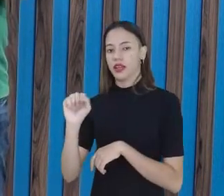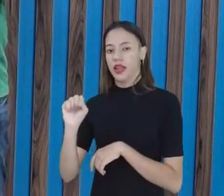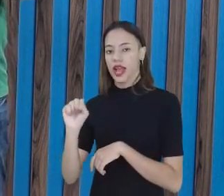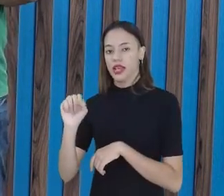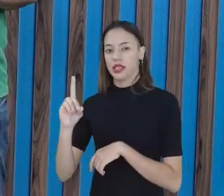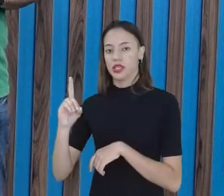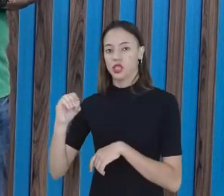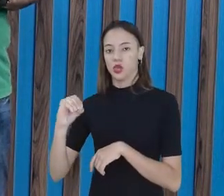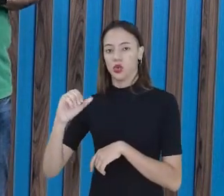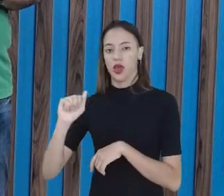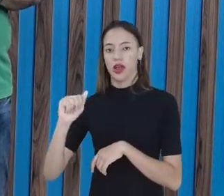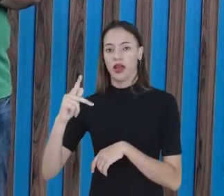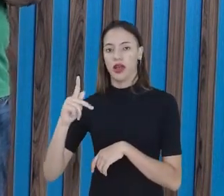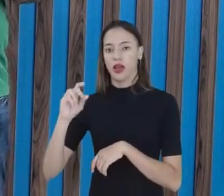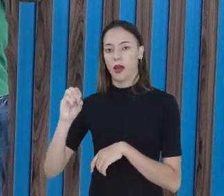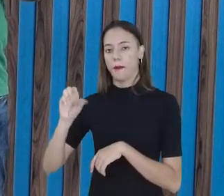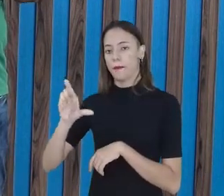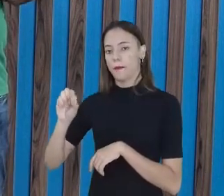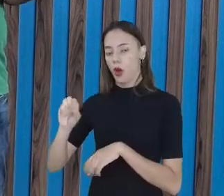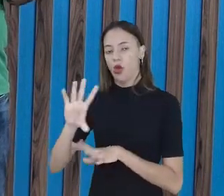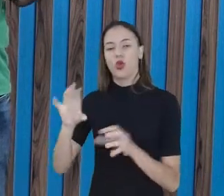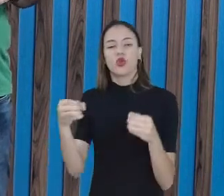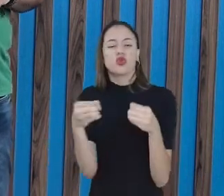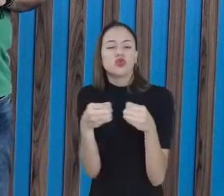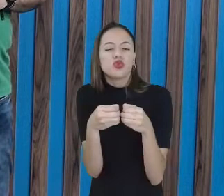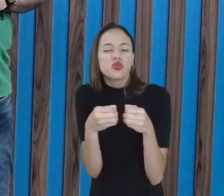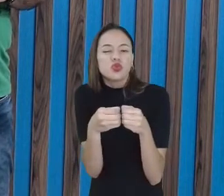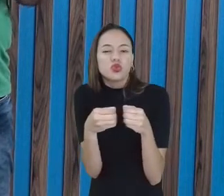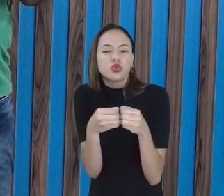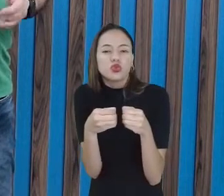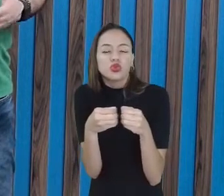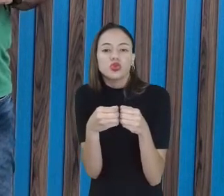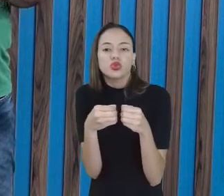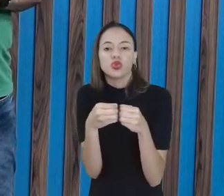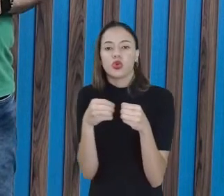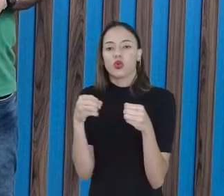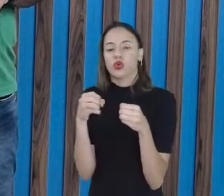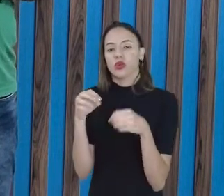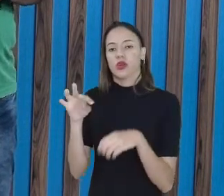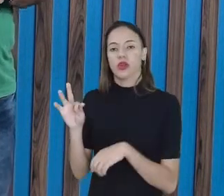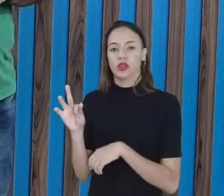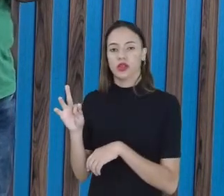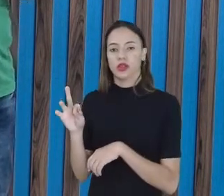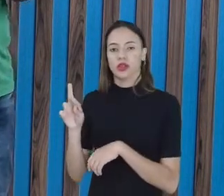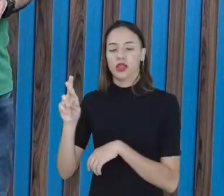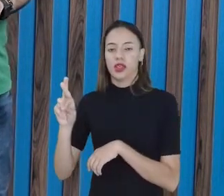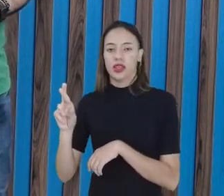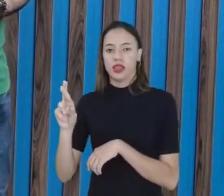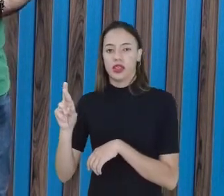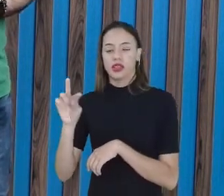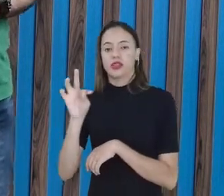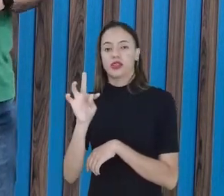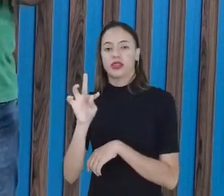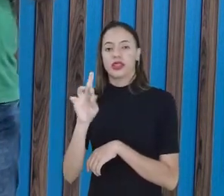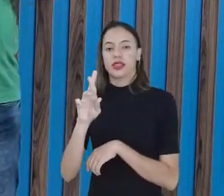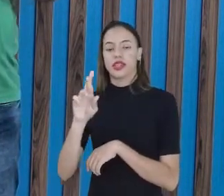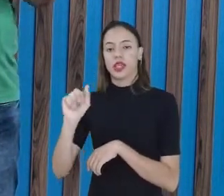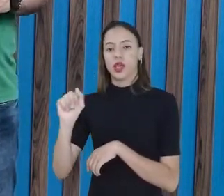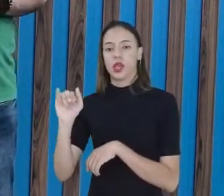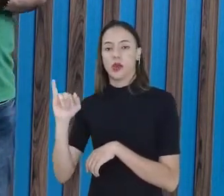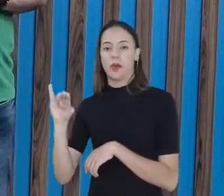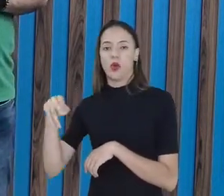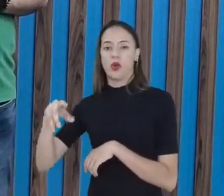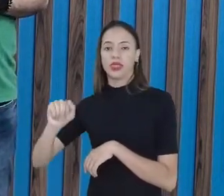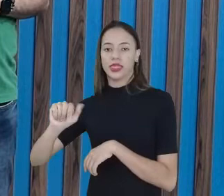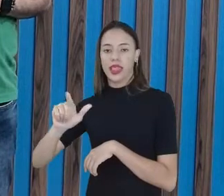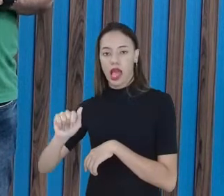fica coladinha ali quase com o Tribunal Regional do Trabalho da 6ª Região. E hoje